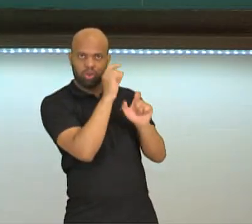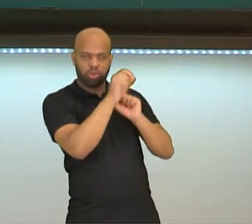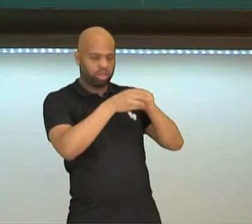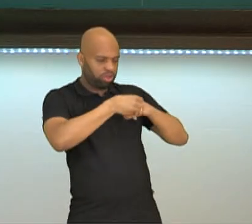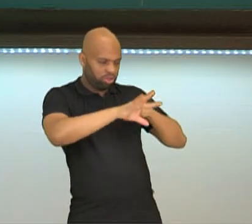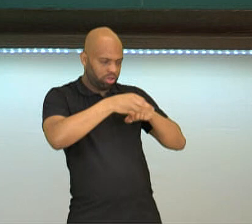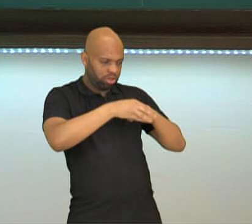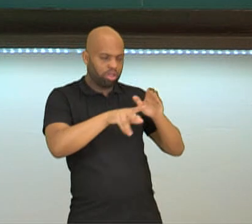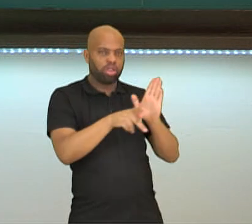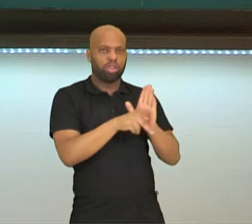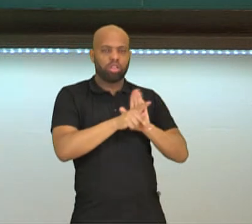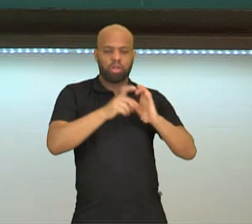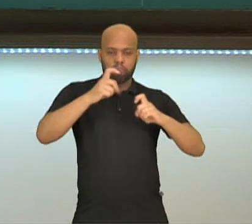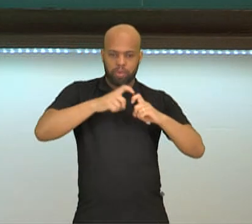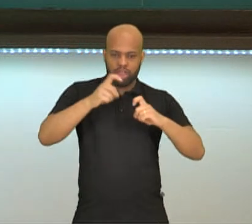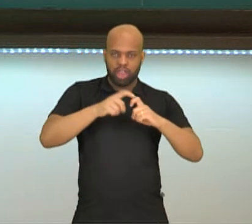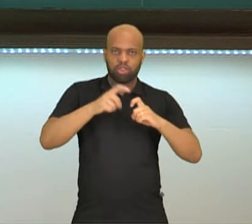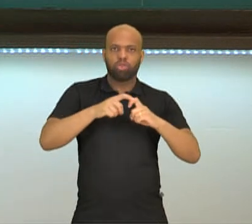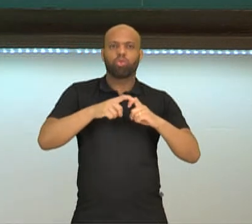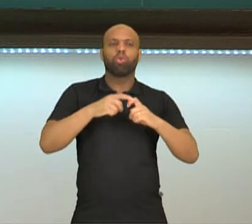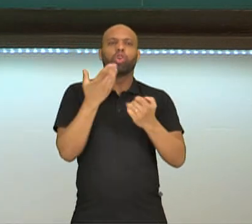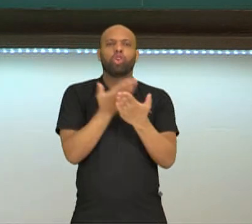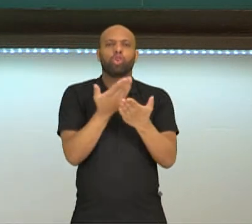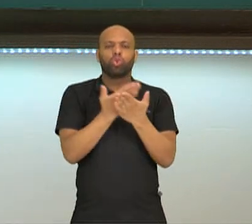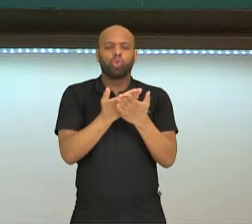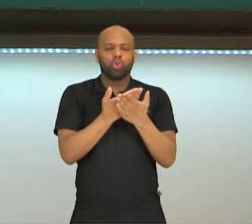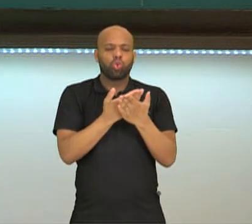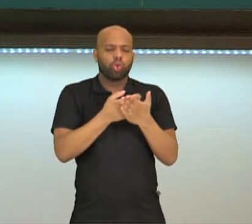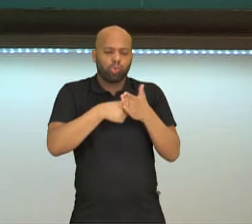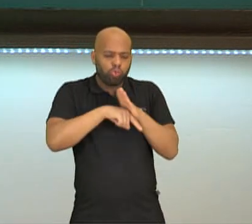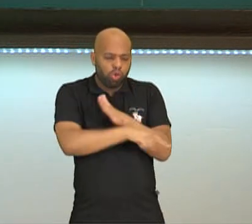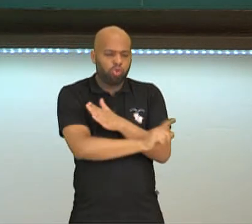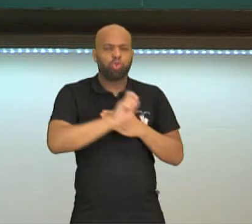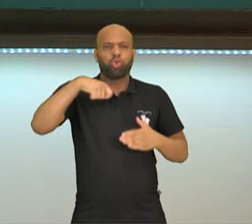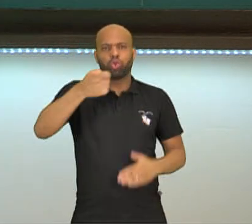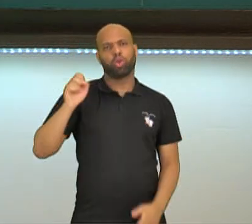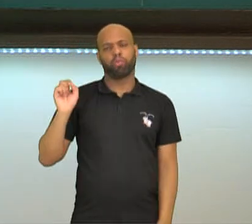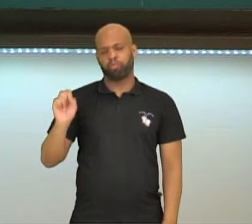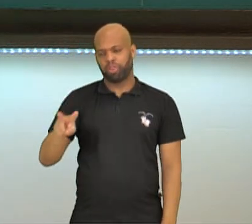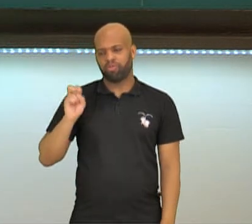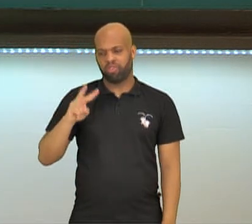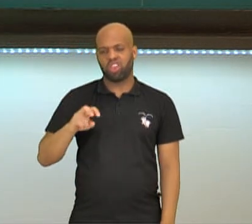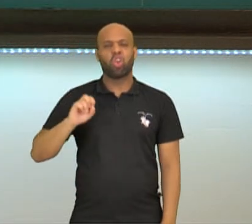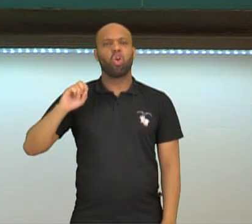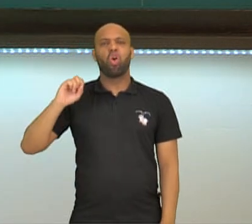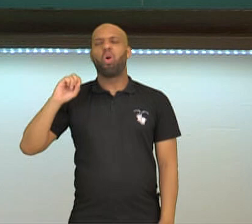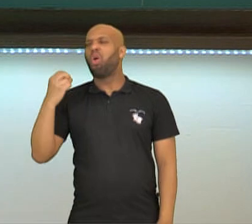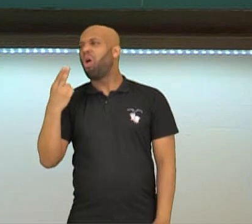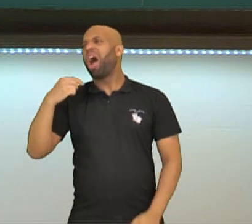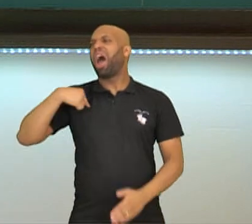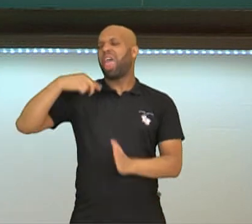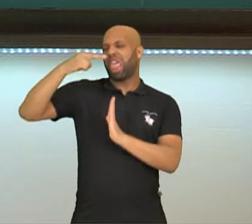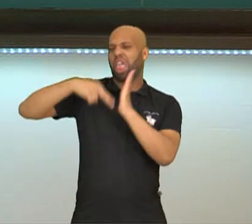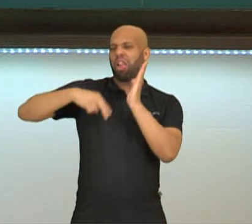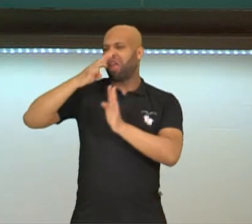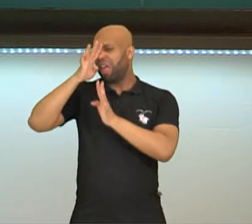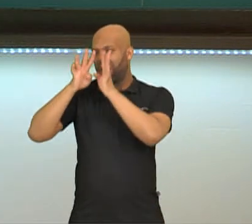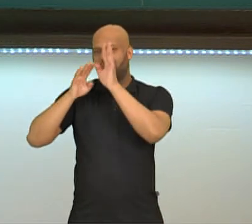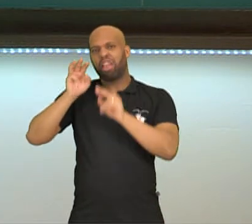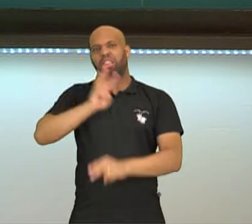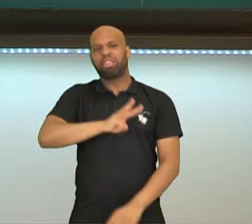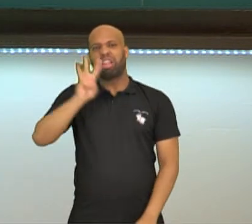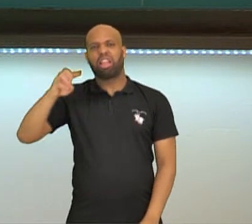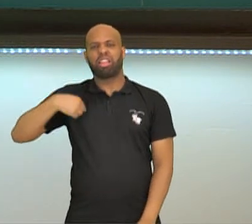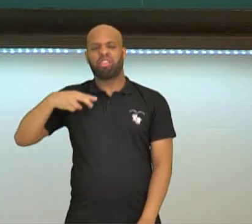dos infectologistas e não o que a gente ouve por aí ou o que a gente lê em qualquer fonte da